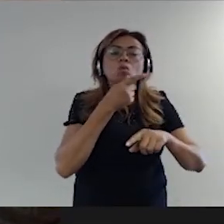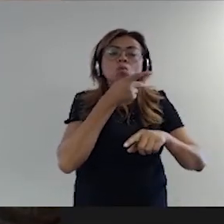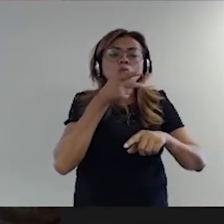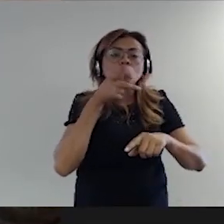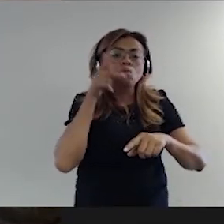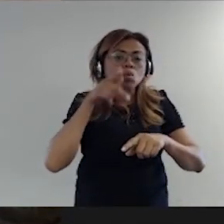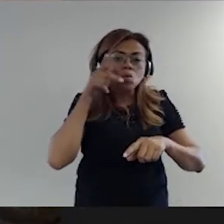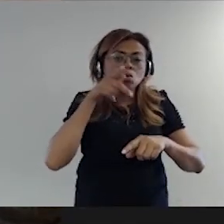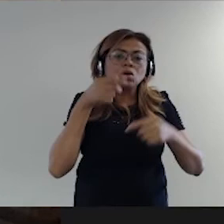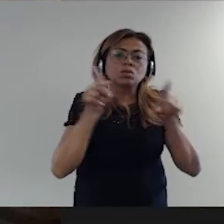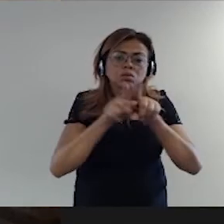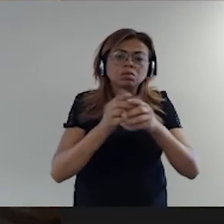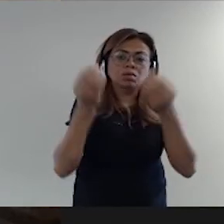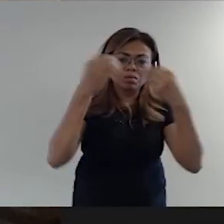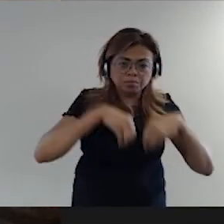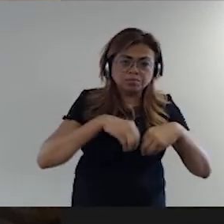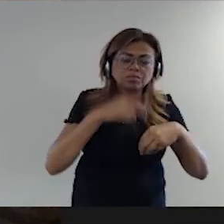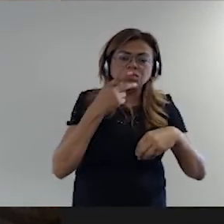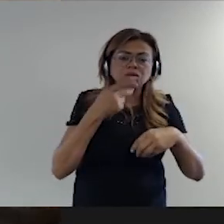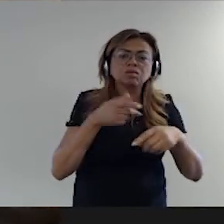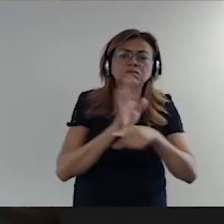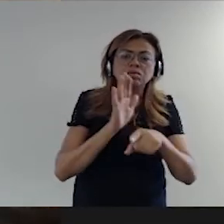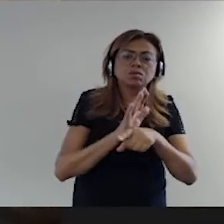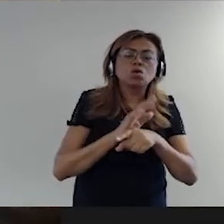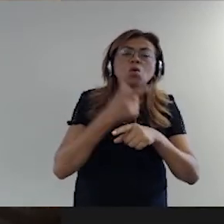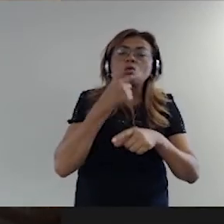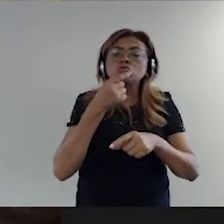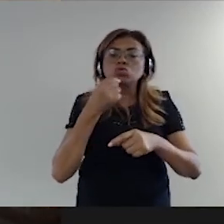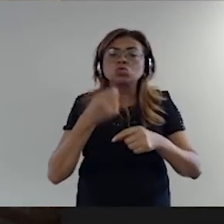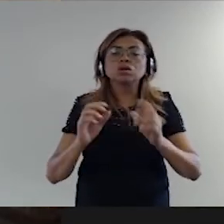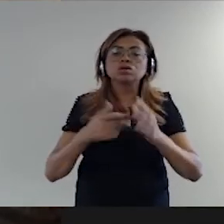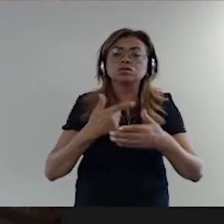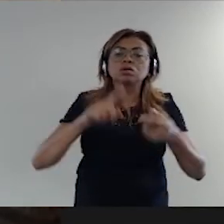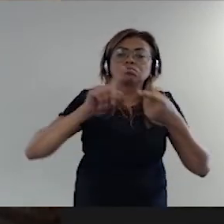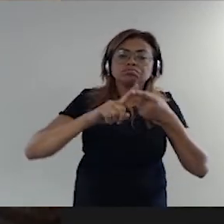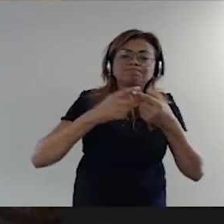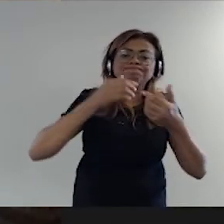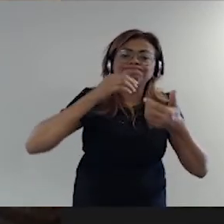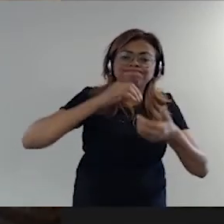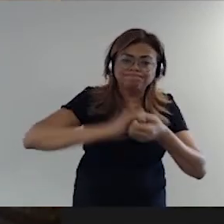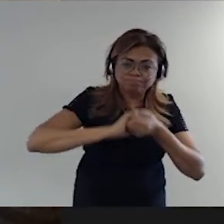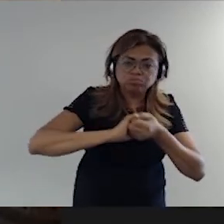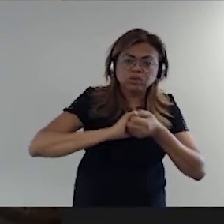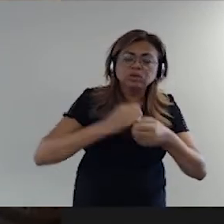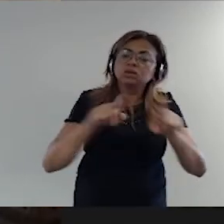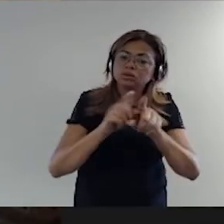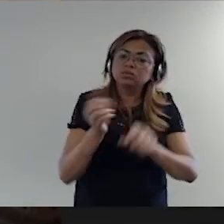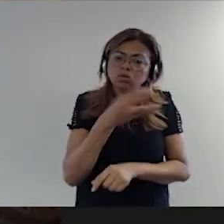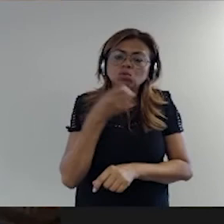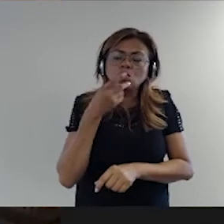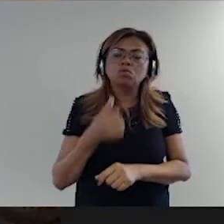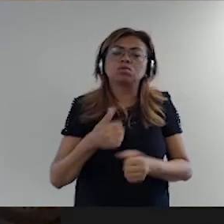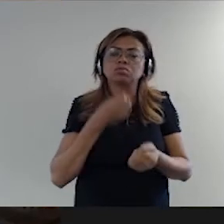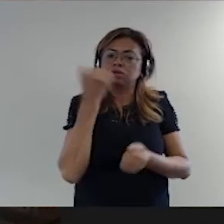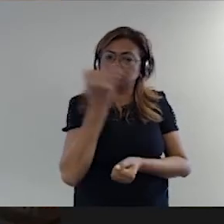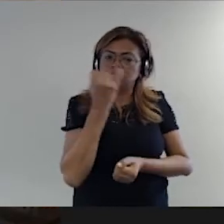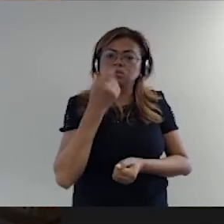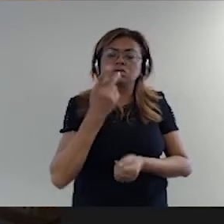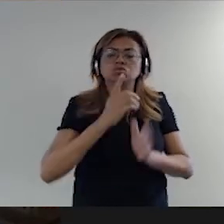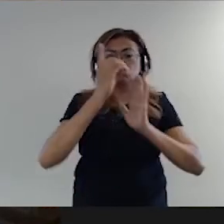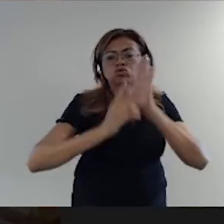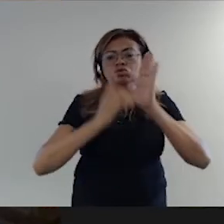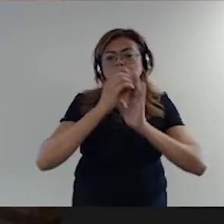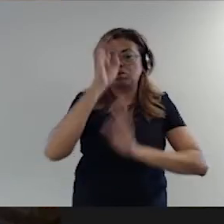de conciliação em grandes precatórios para homologar acordos. E isso vai ser uma inovação importante no direito